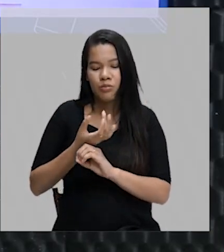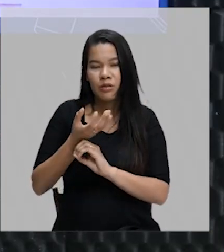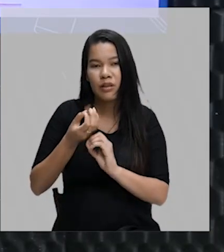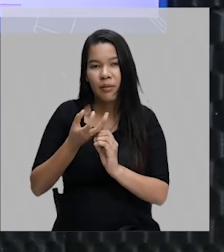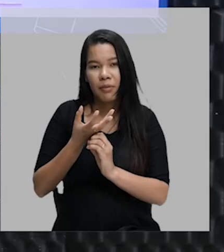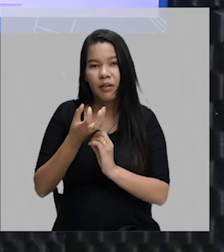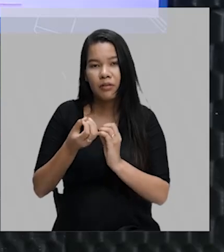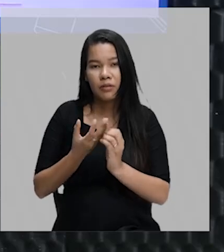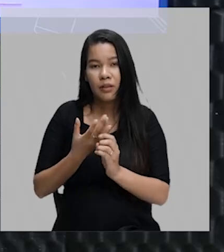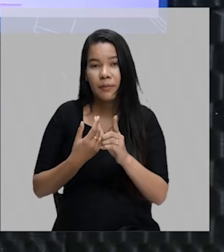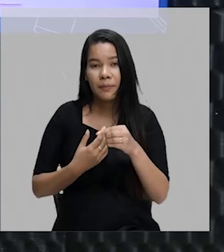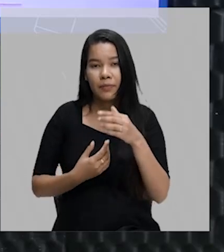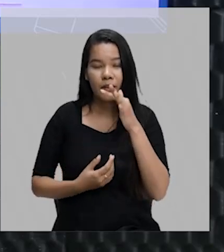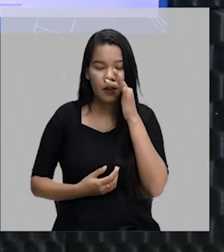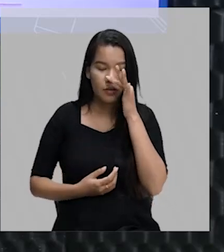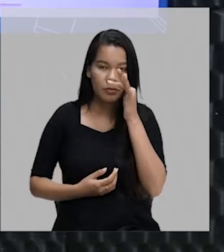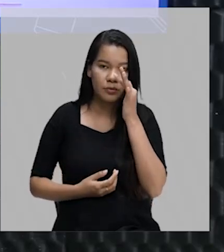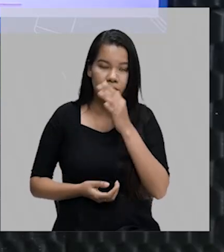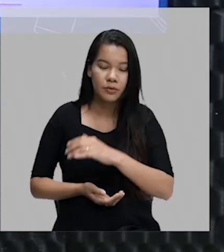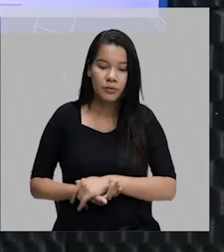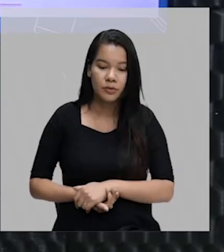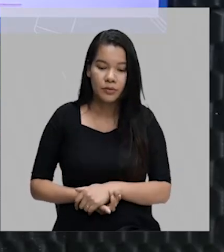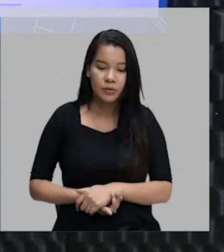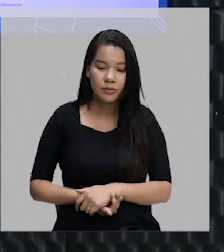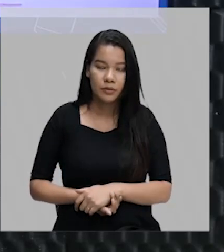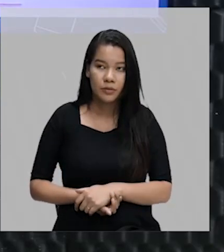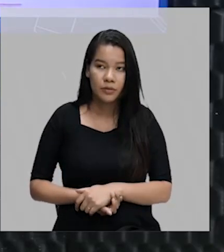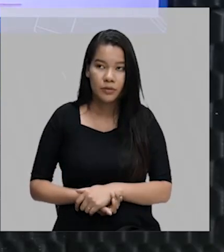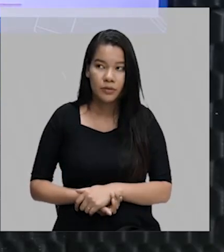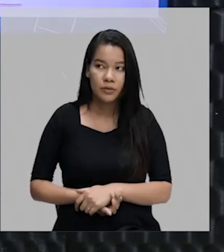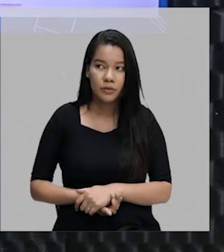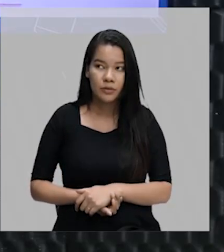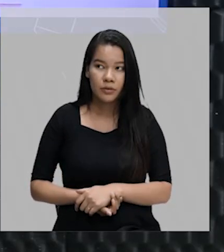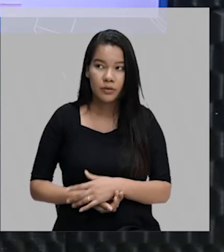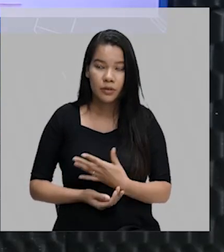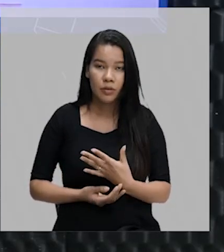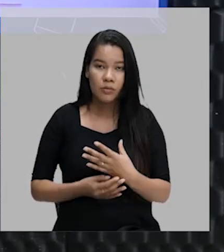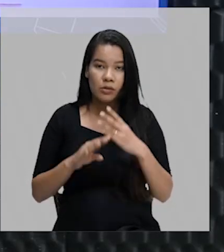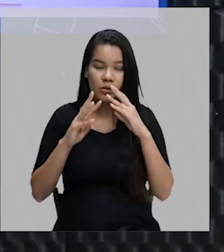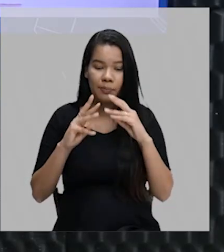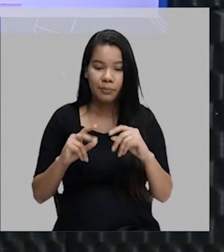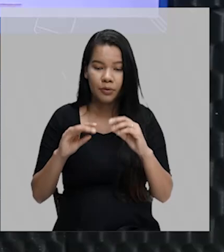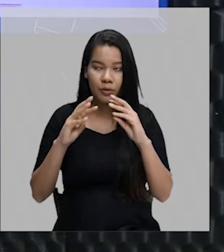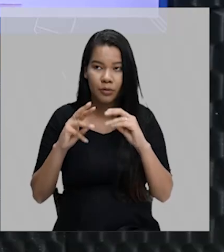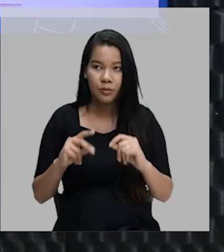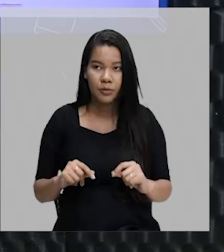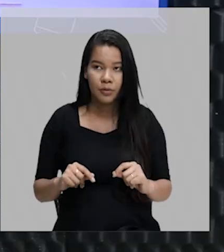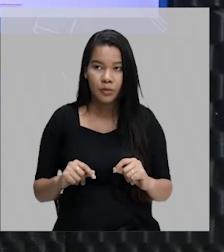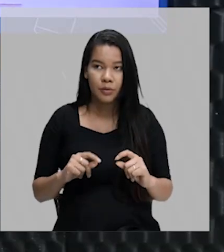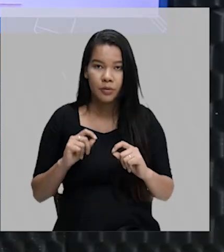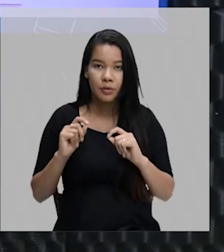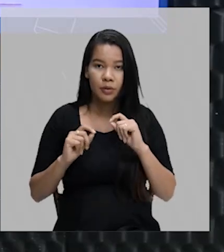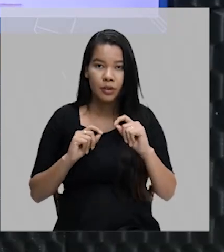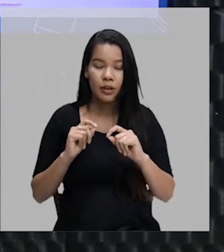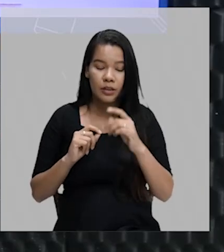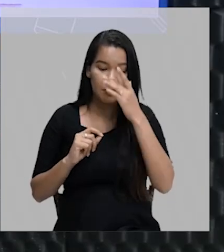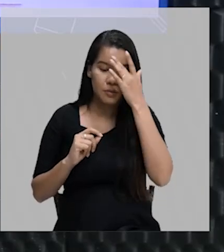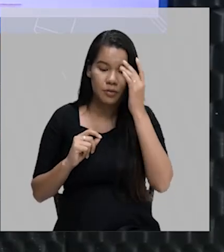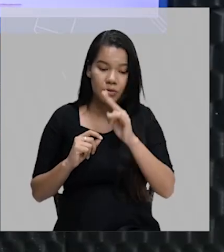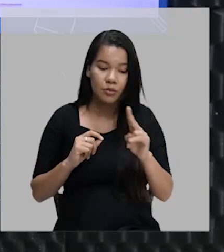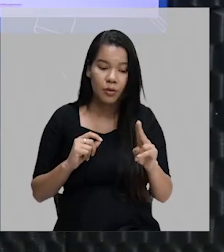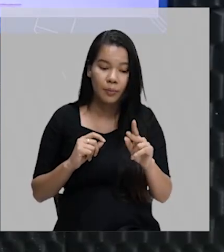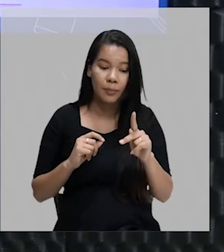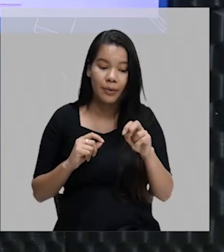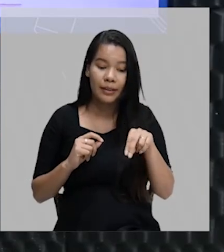né? Então ali é a flor, ok? Então aquele pó que sai do pendão, né? As pessoas chamam de pendão.